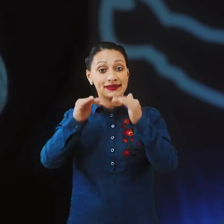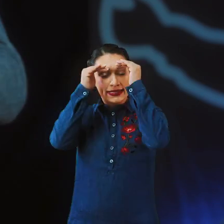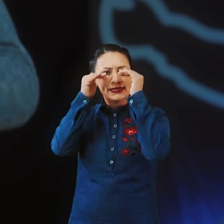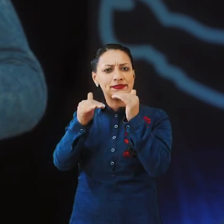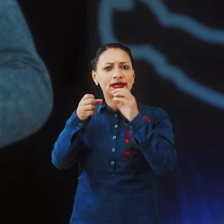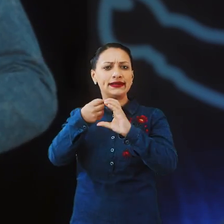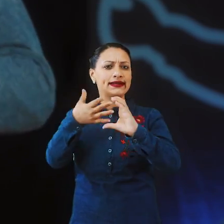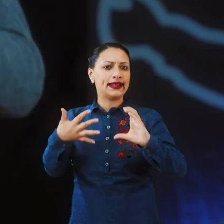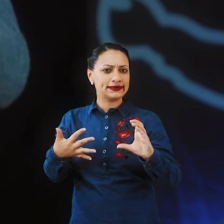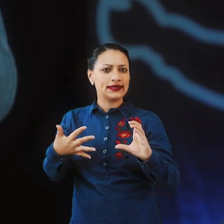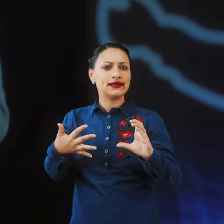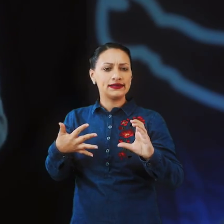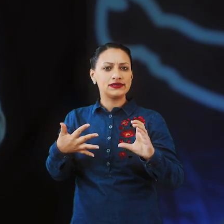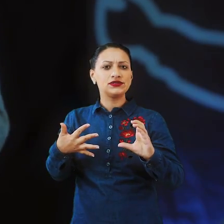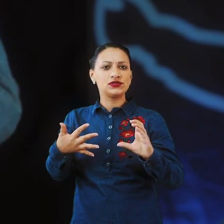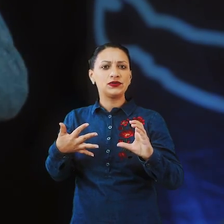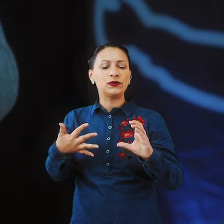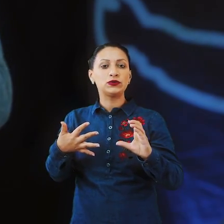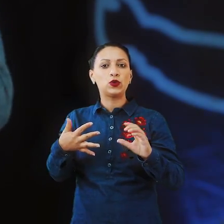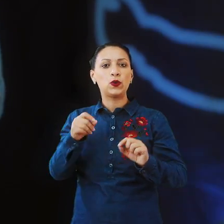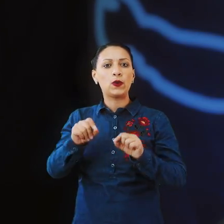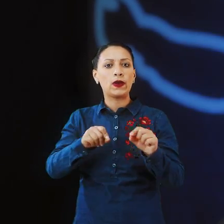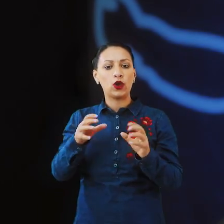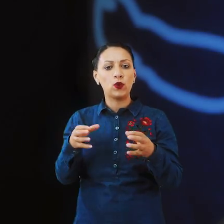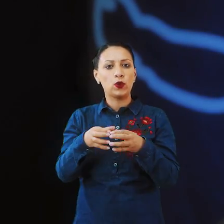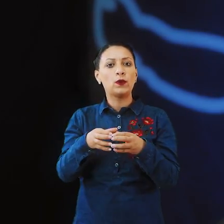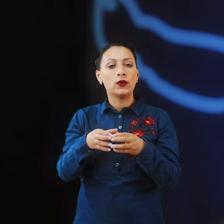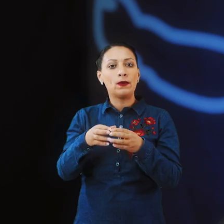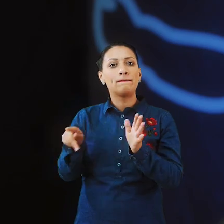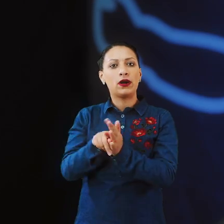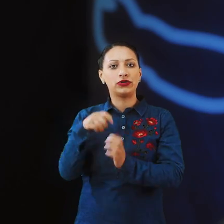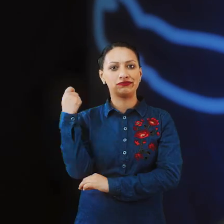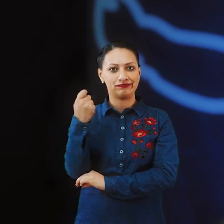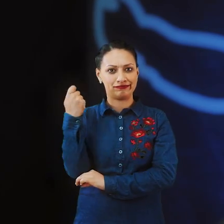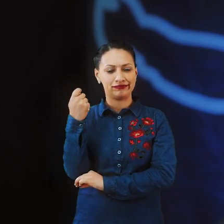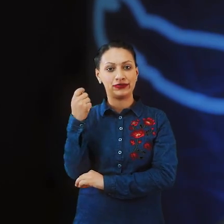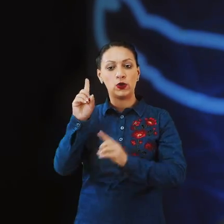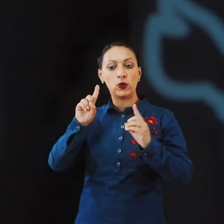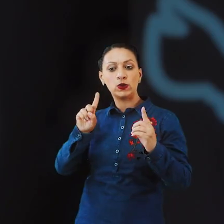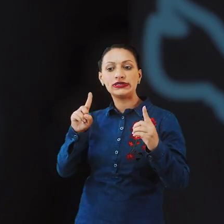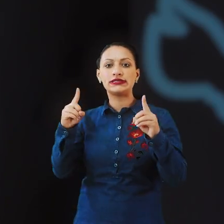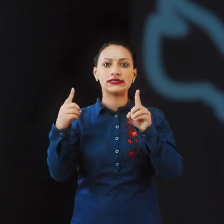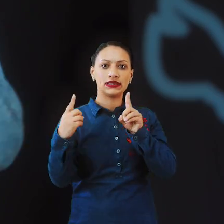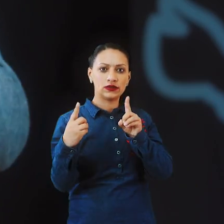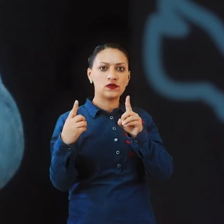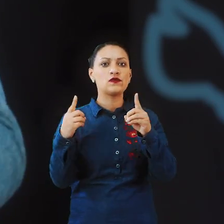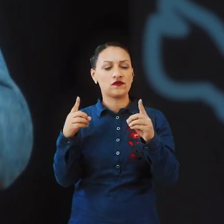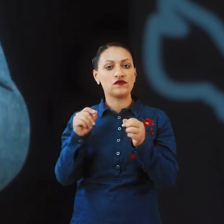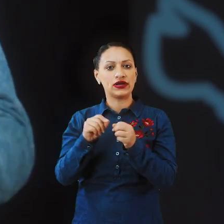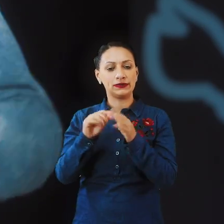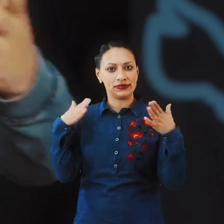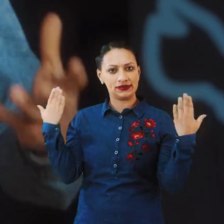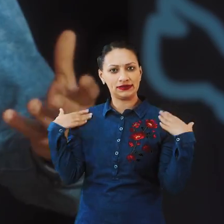a característica do fragmento do minueto, a característica do ciclo do minueto realizado nesse passeio. O palmeio, que tem